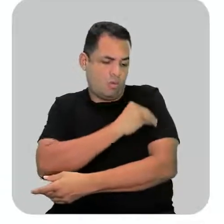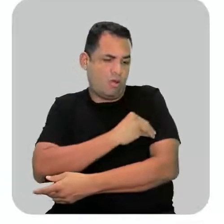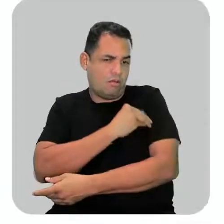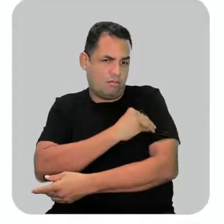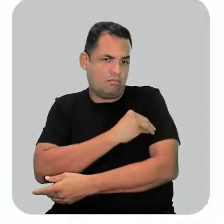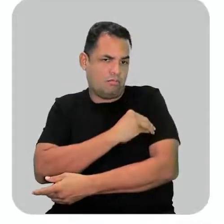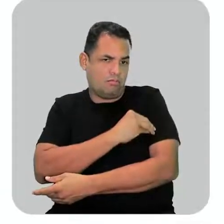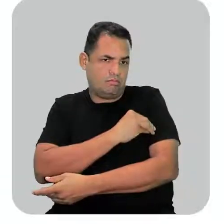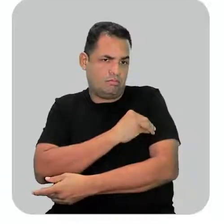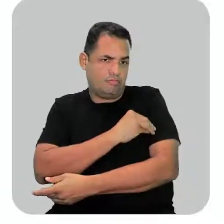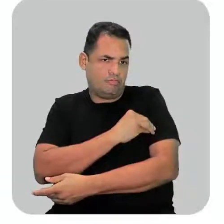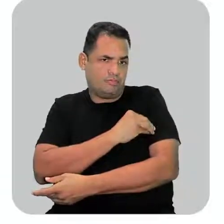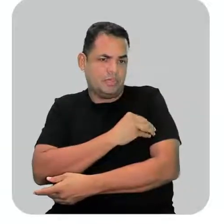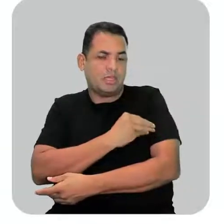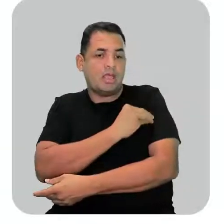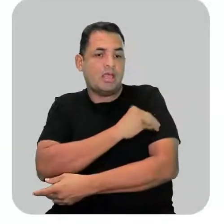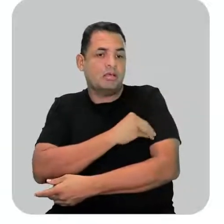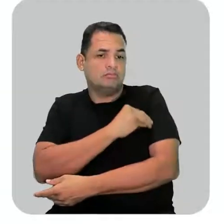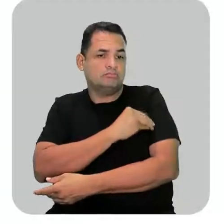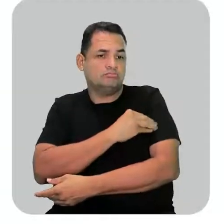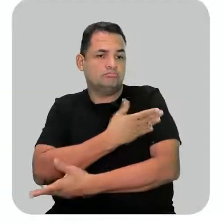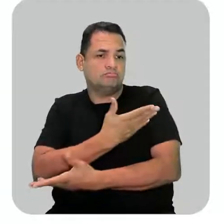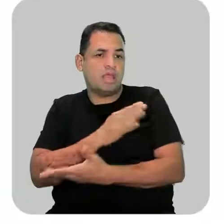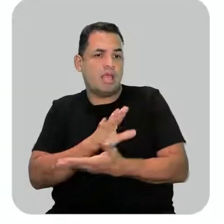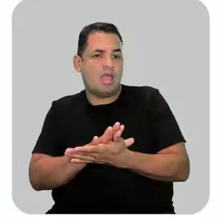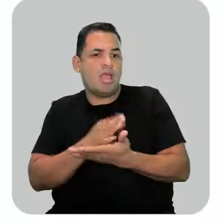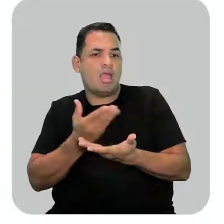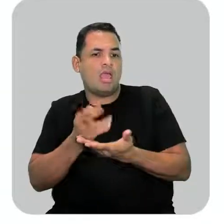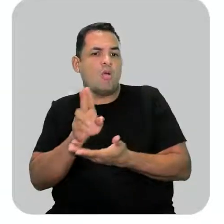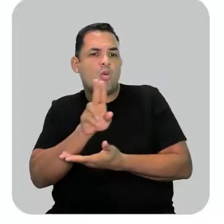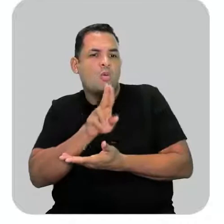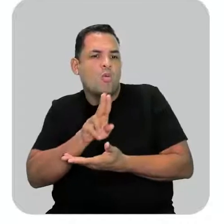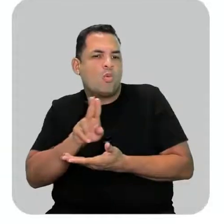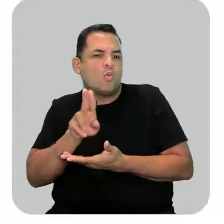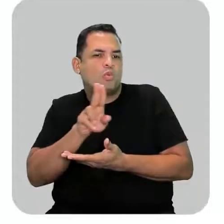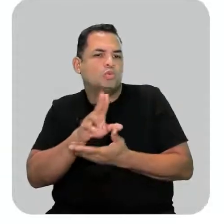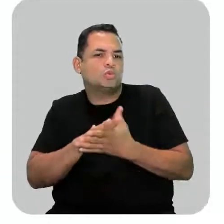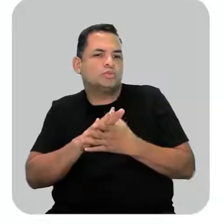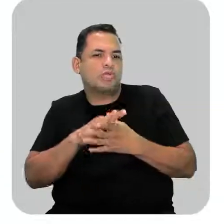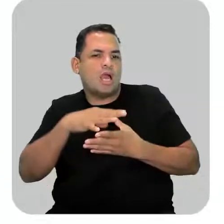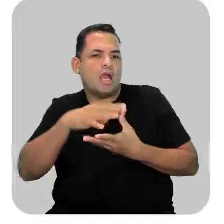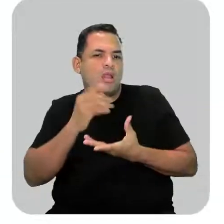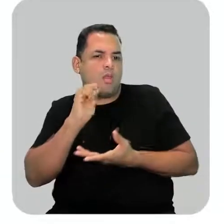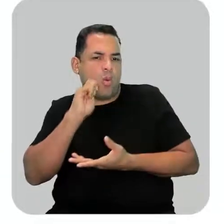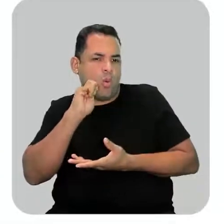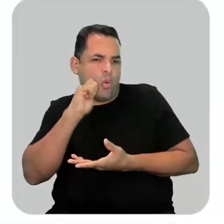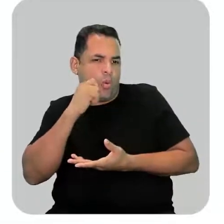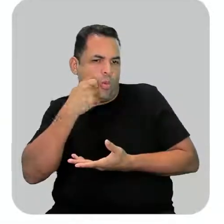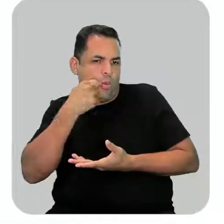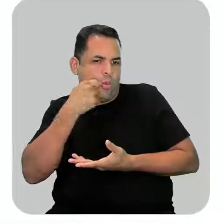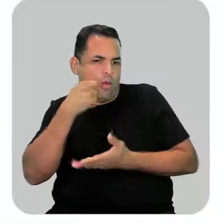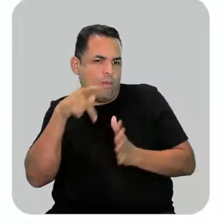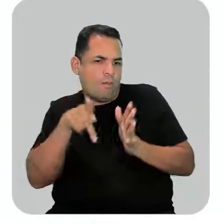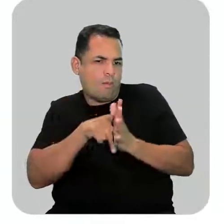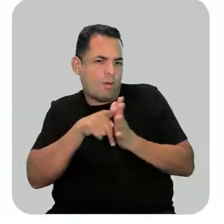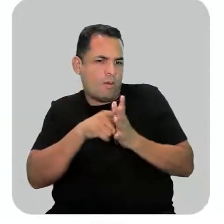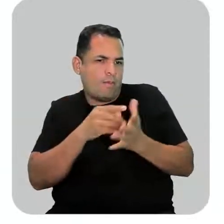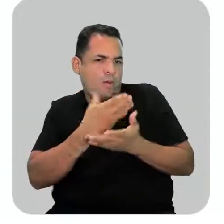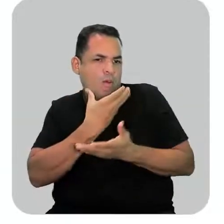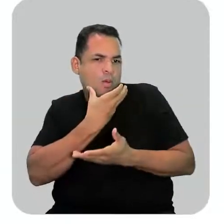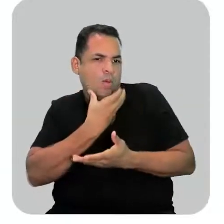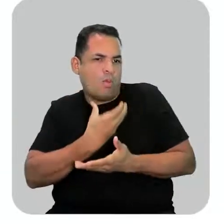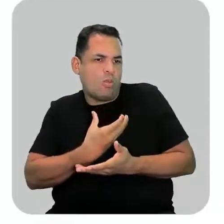álcool, né? E ela é o segredo para que os panetones possam ficar sempre bem macios e úmidos.